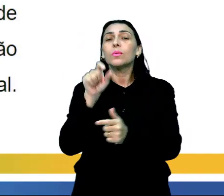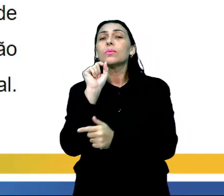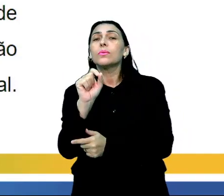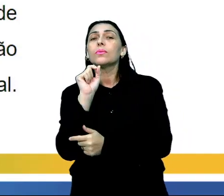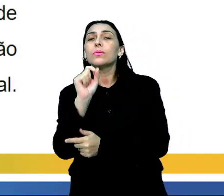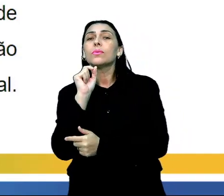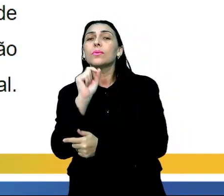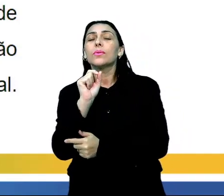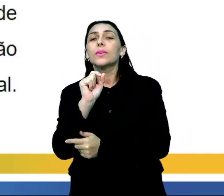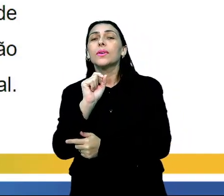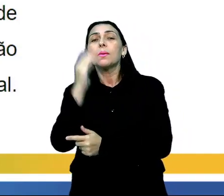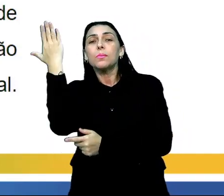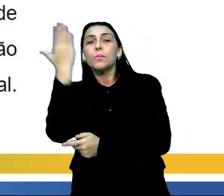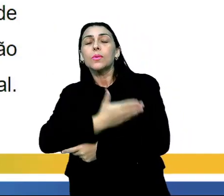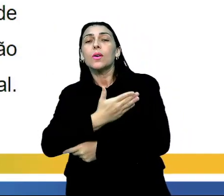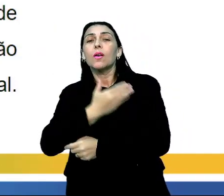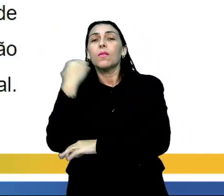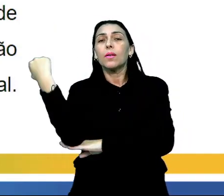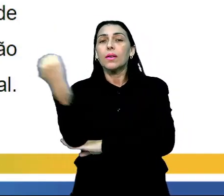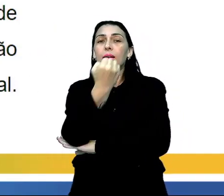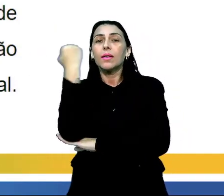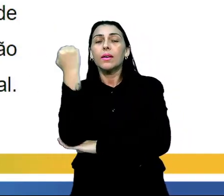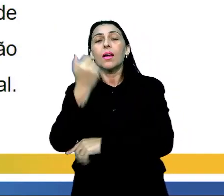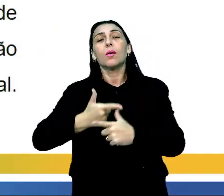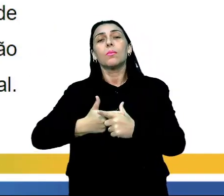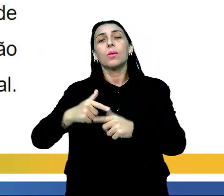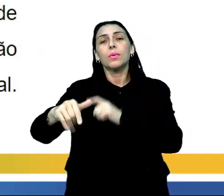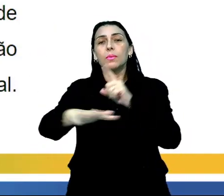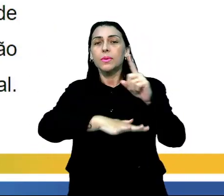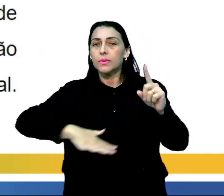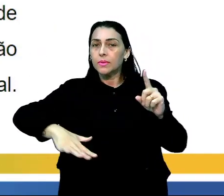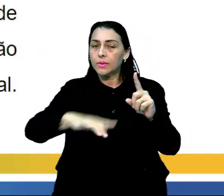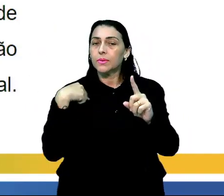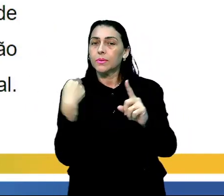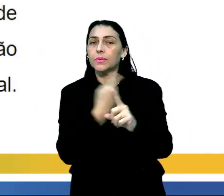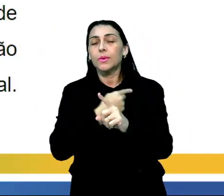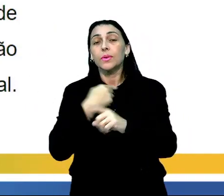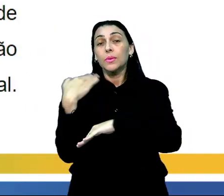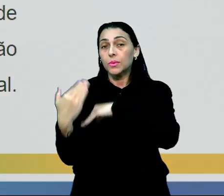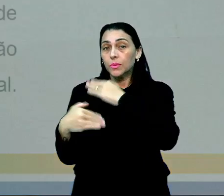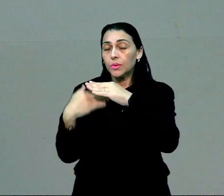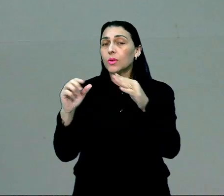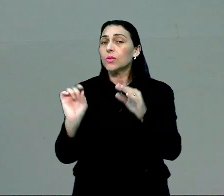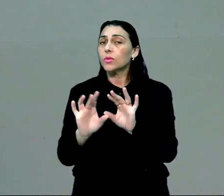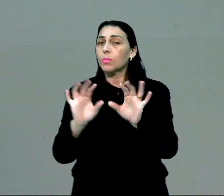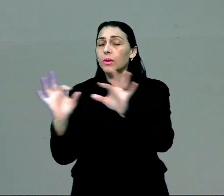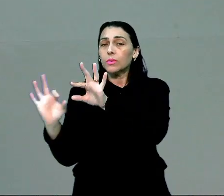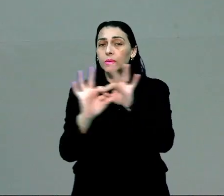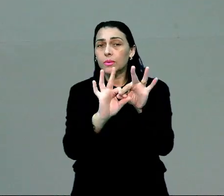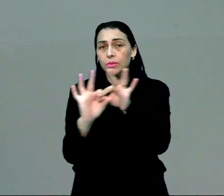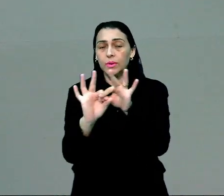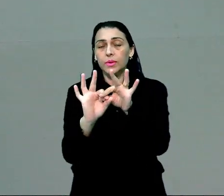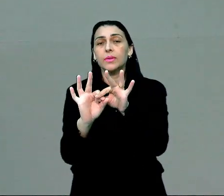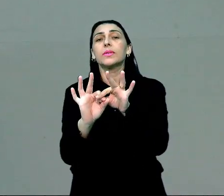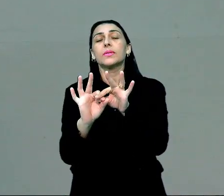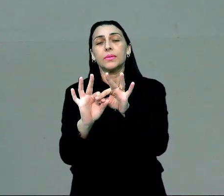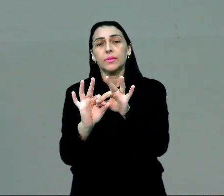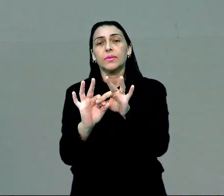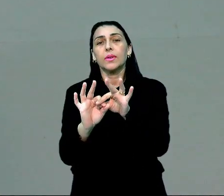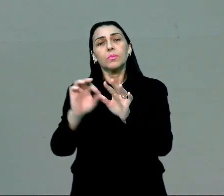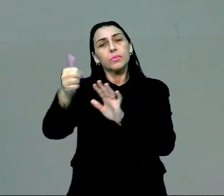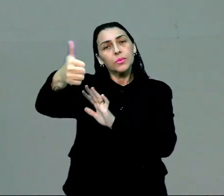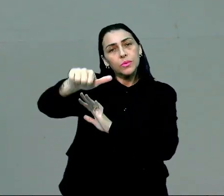que configura um grave problema social. A nossa introdução é somente para contextualizarmos, então